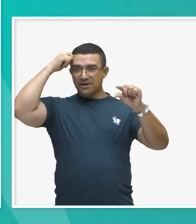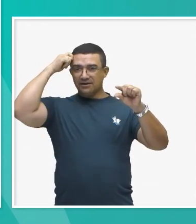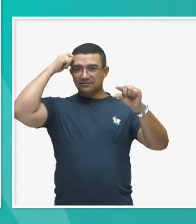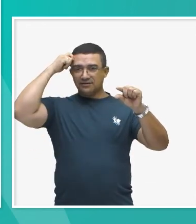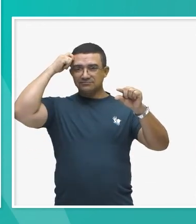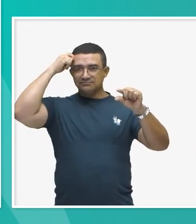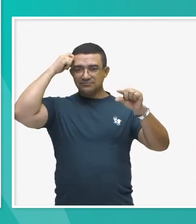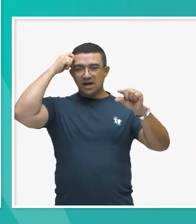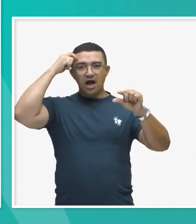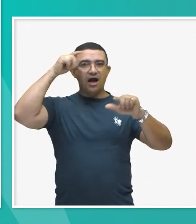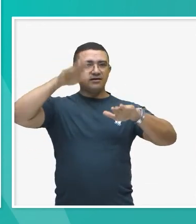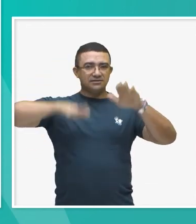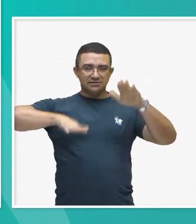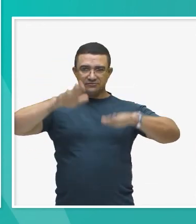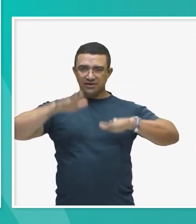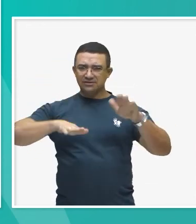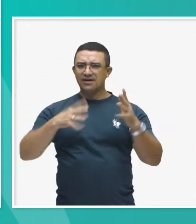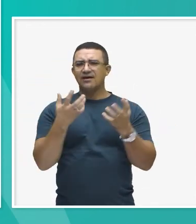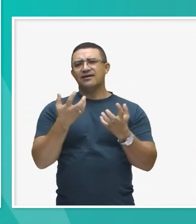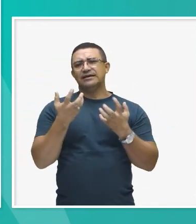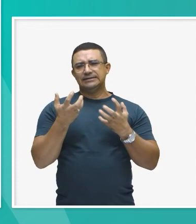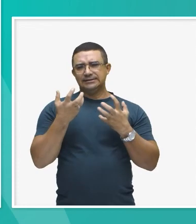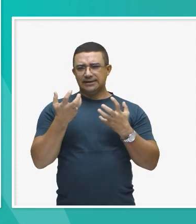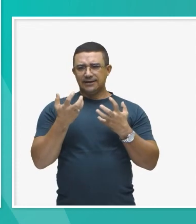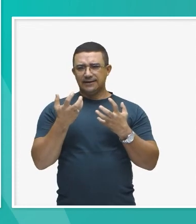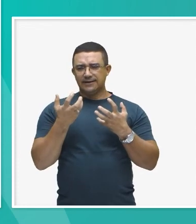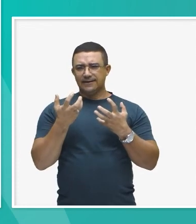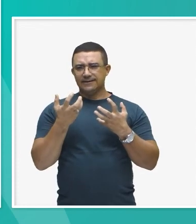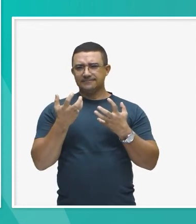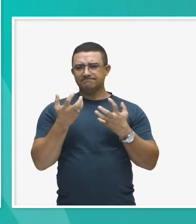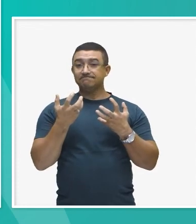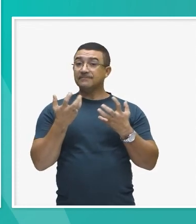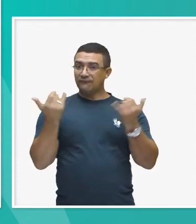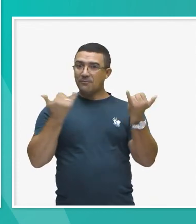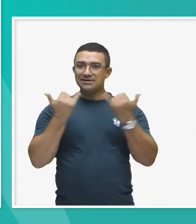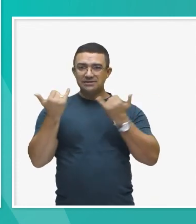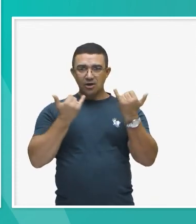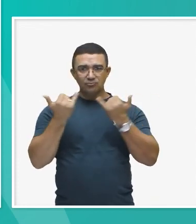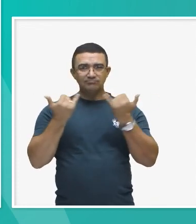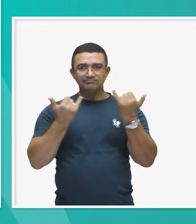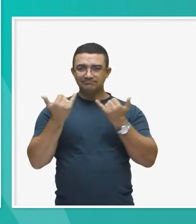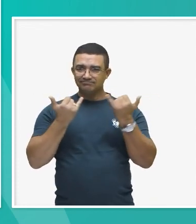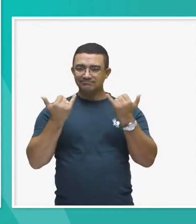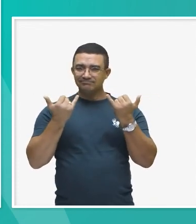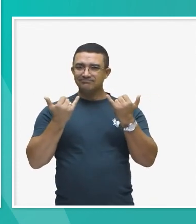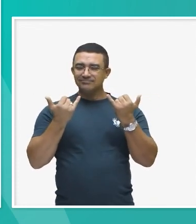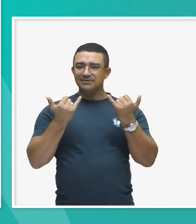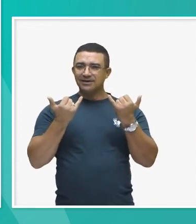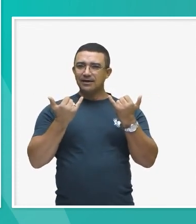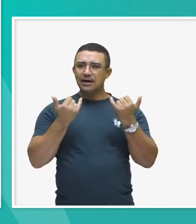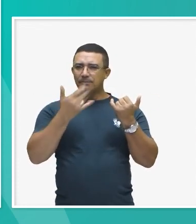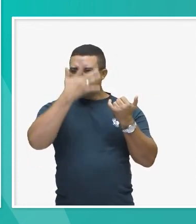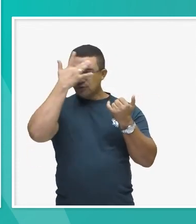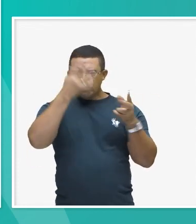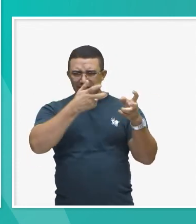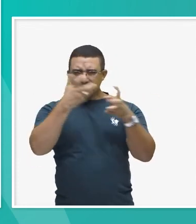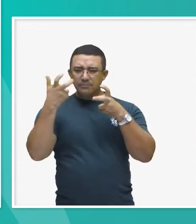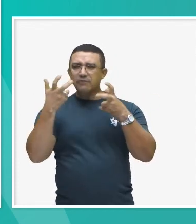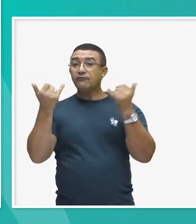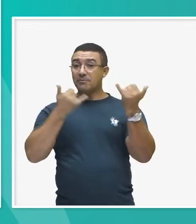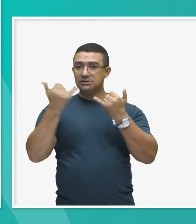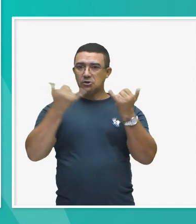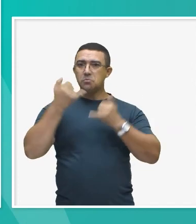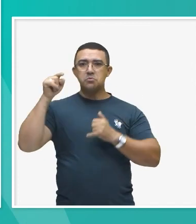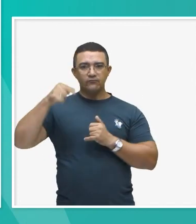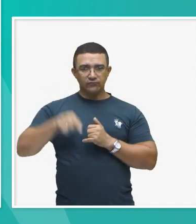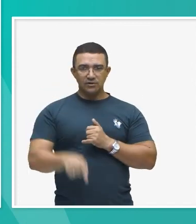sua maioria das vezes, ela quer dar uma informação mais aprofundada de alguma coisa, tá bom?